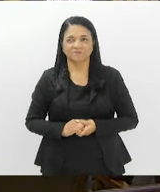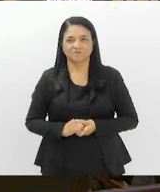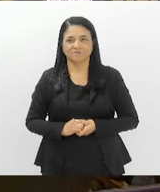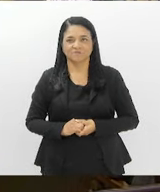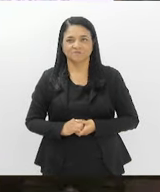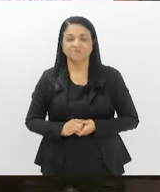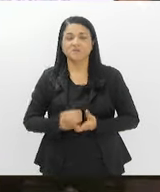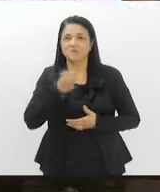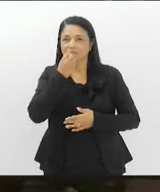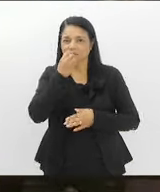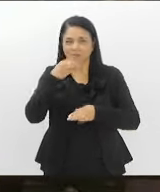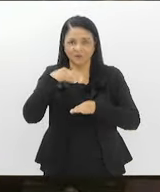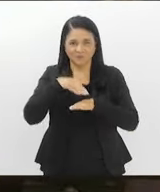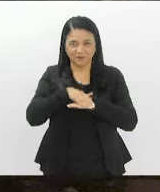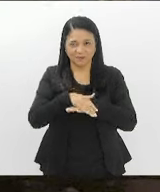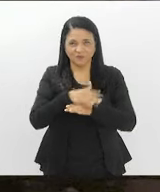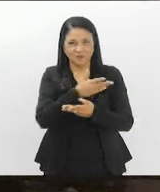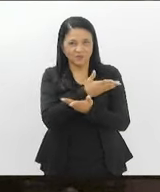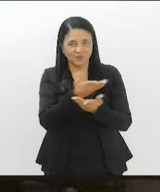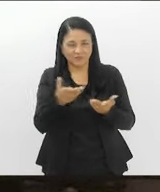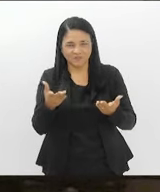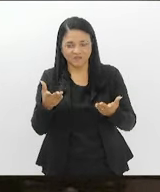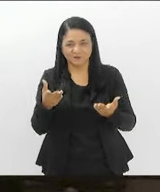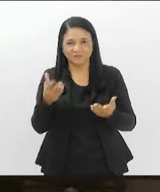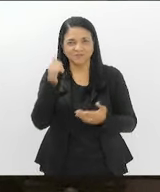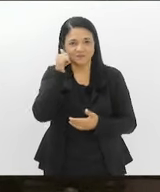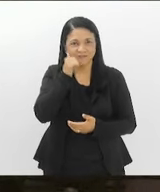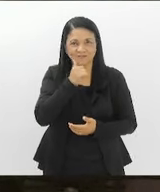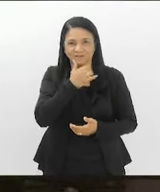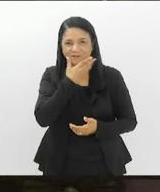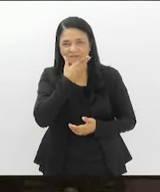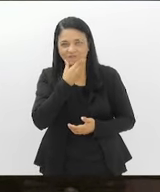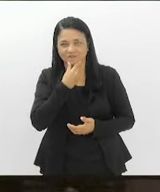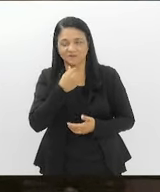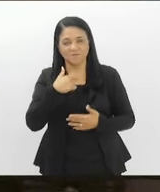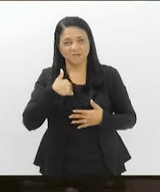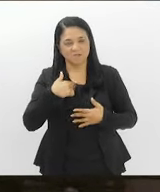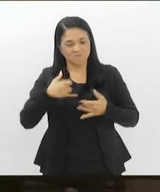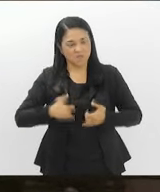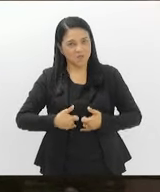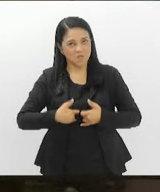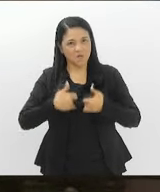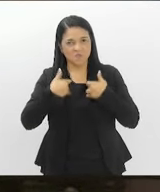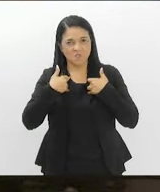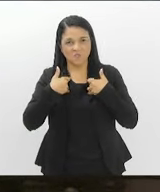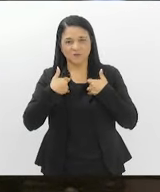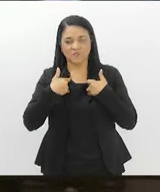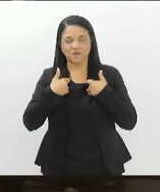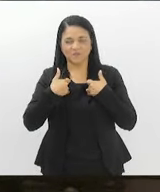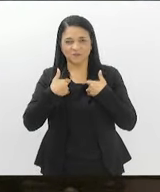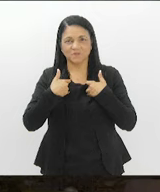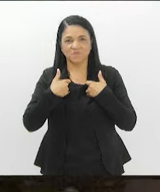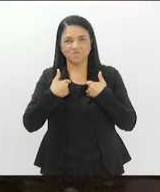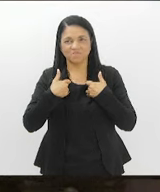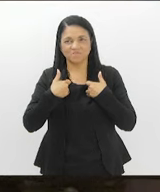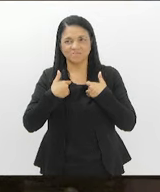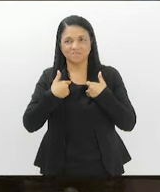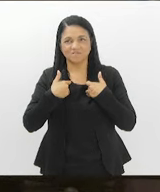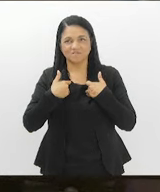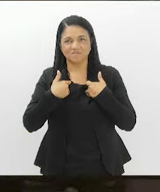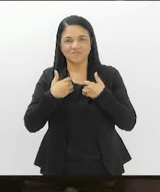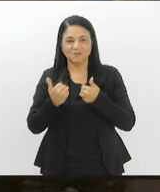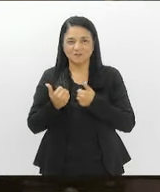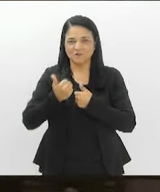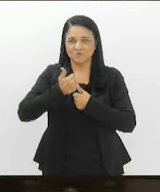Boa noite a todas e a todos. Para mim é uma honra muito grande estar aqui substituindo o